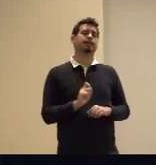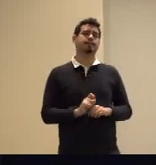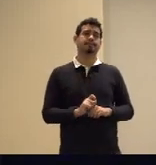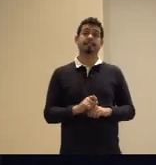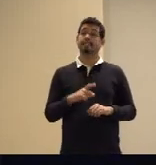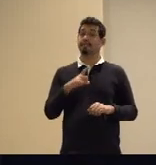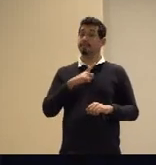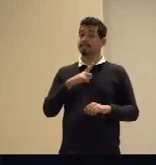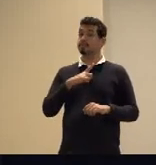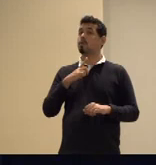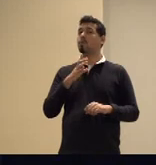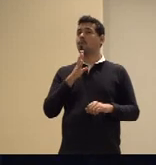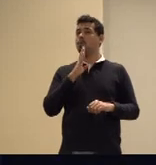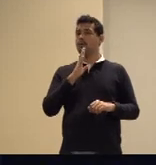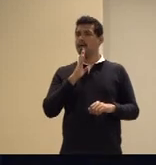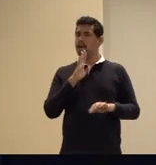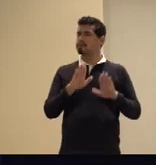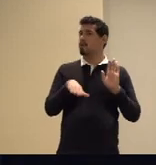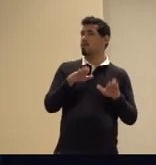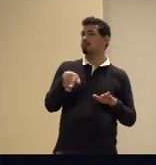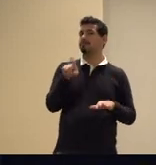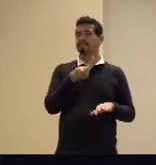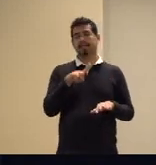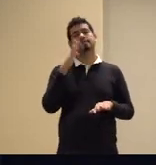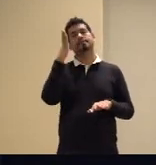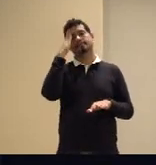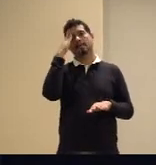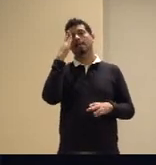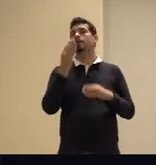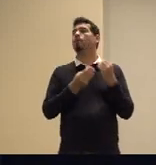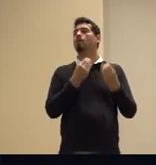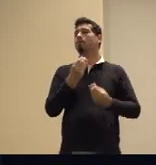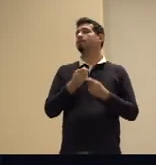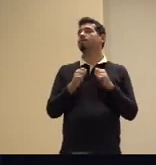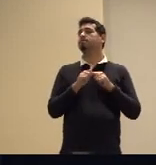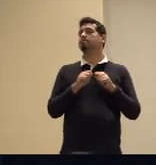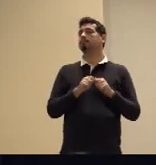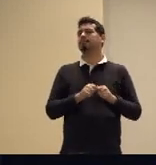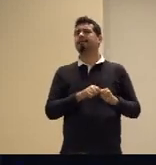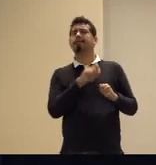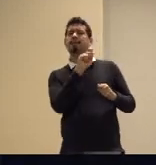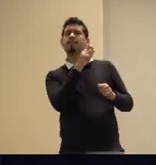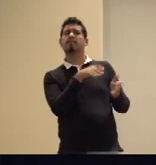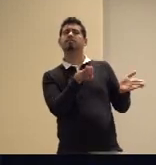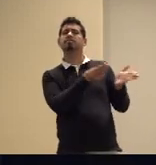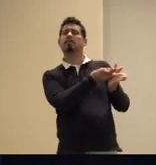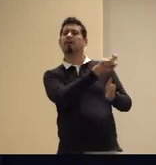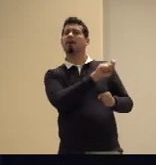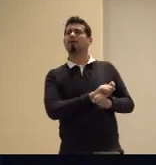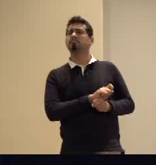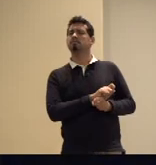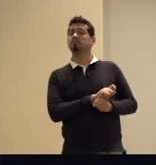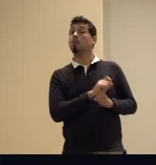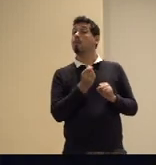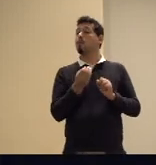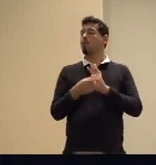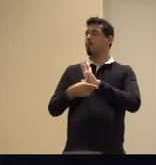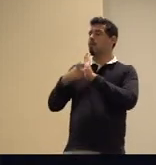em tese, ou alguns de vocês têm um domínio em tese para saber quem vai chegar, ou antecipar essa